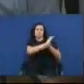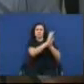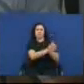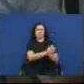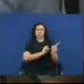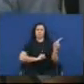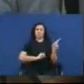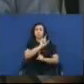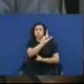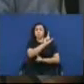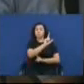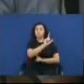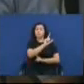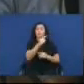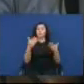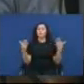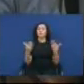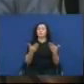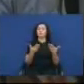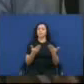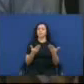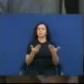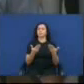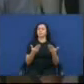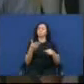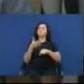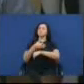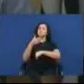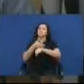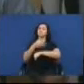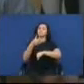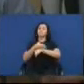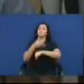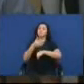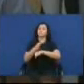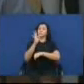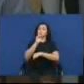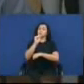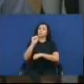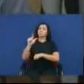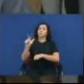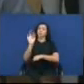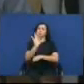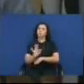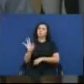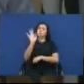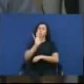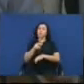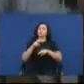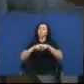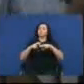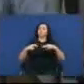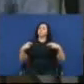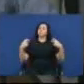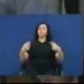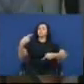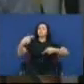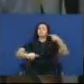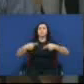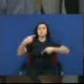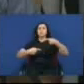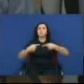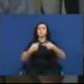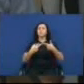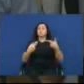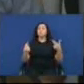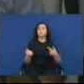eram enxotados, hoje frequentam as faculdades, os bancos das faculdades, para discutir os princípios